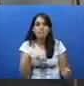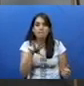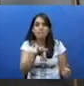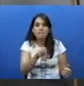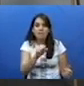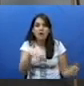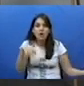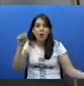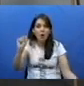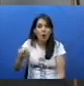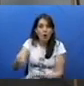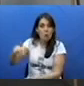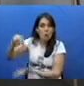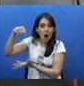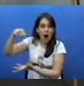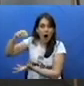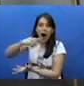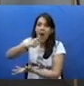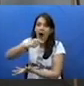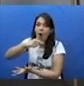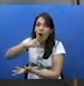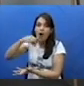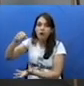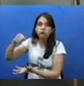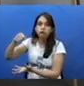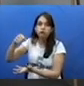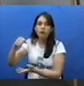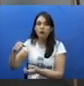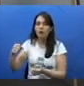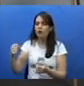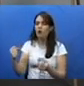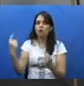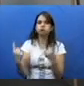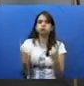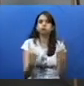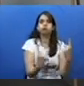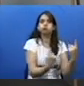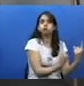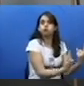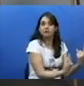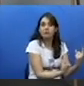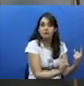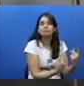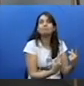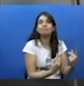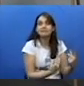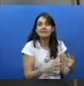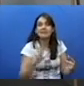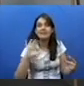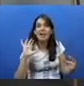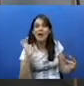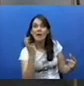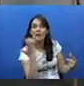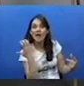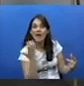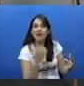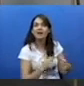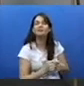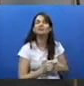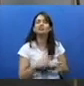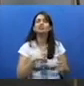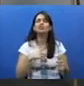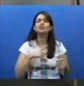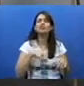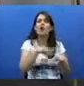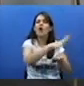estava fazendo. Saiu com um balde d'água correndo atrás da menina. E de repente estava tendo lá num clube ali perto